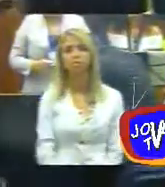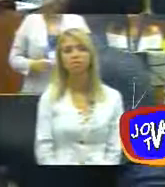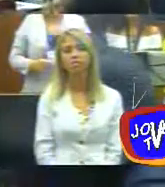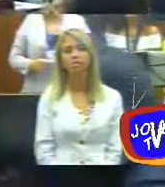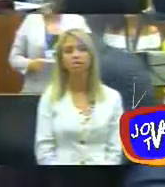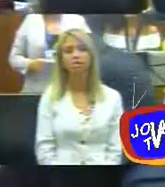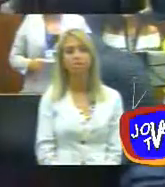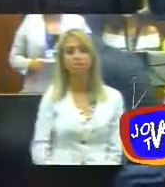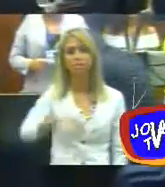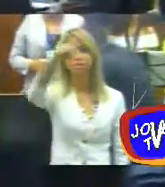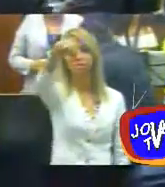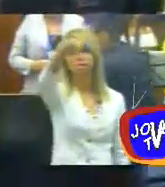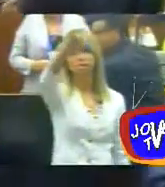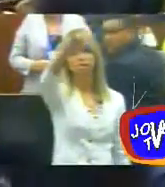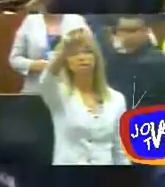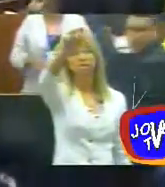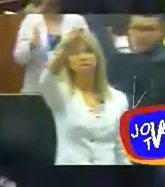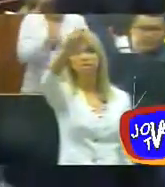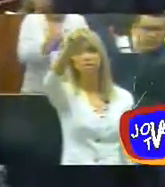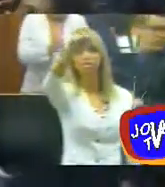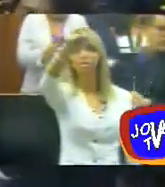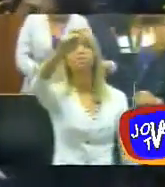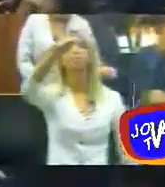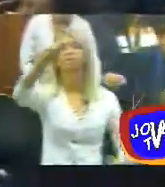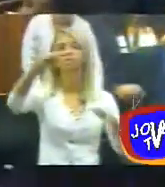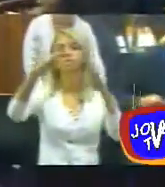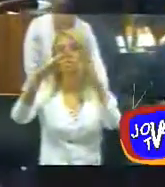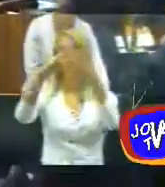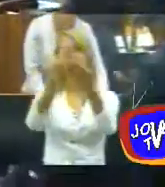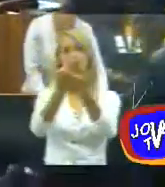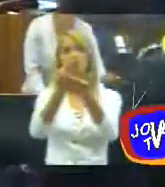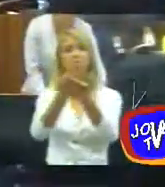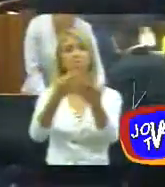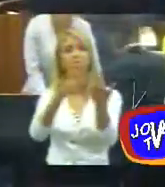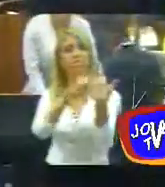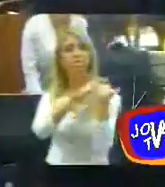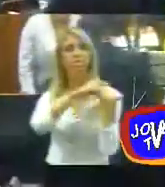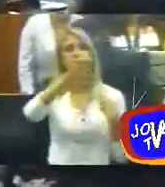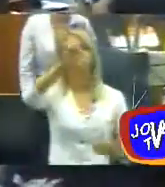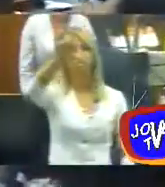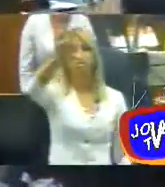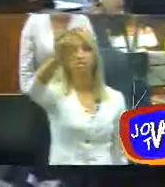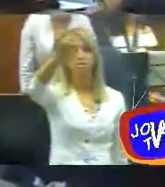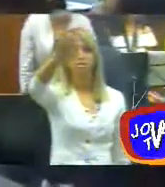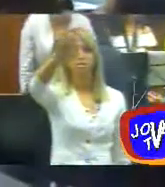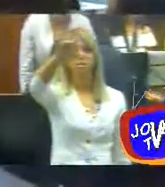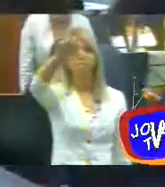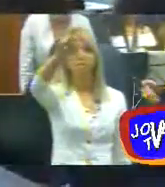Nívia Maria Silva Santos, Escola Municipal Professor Edilson Duarte.